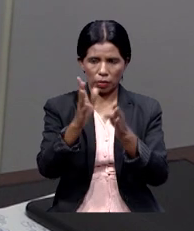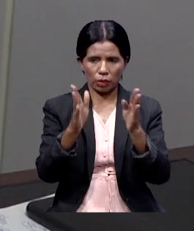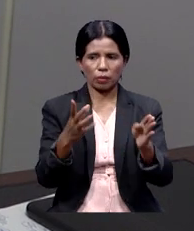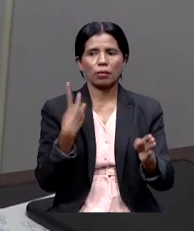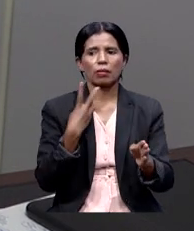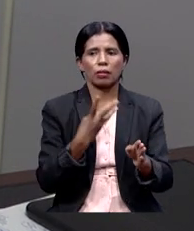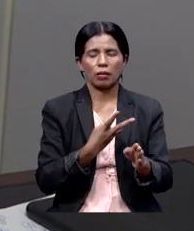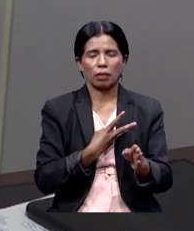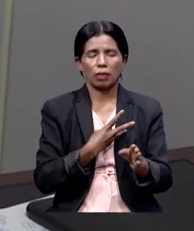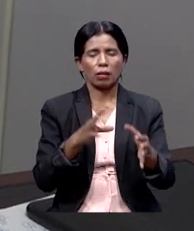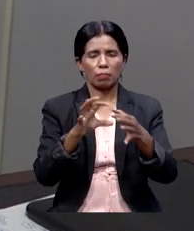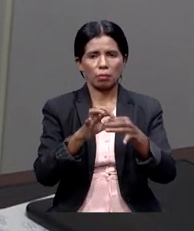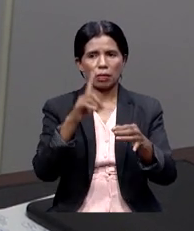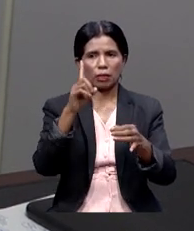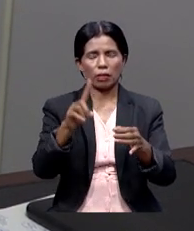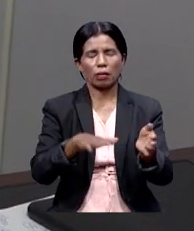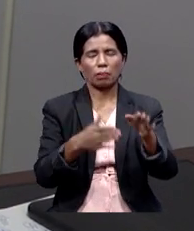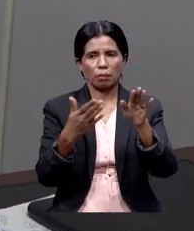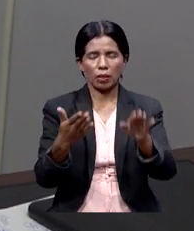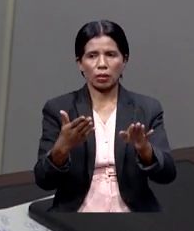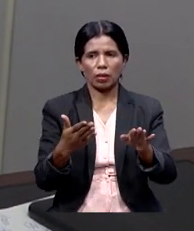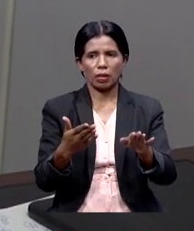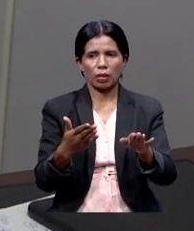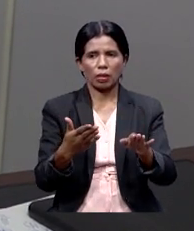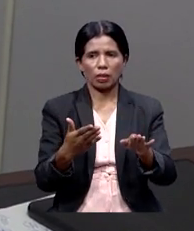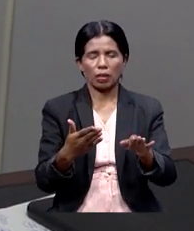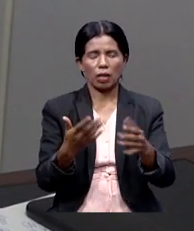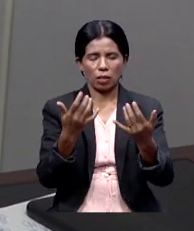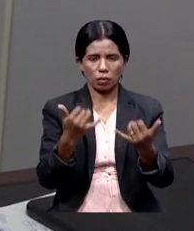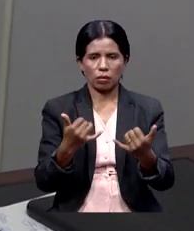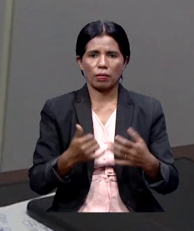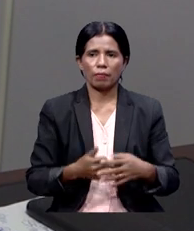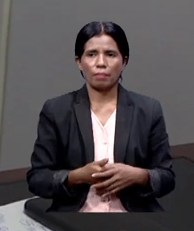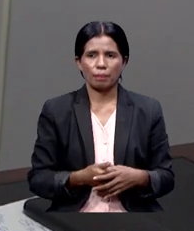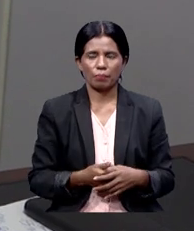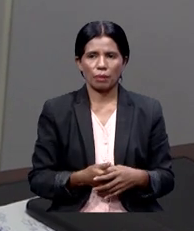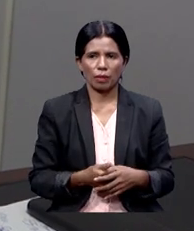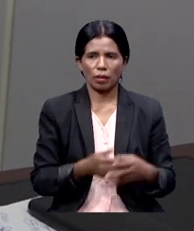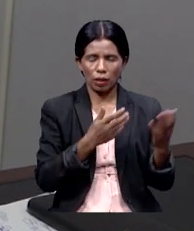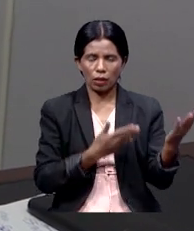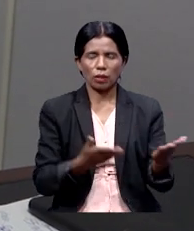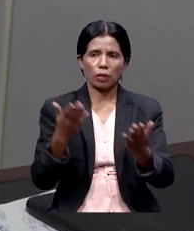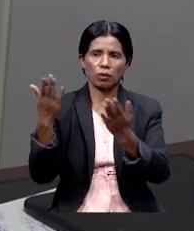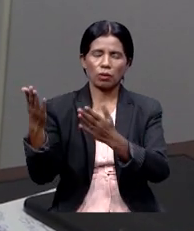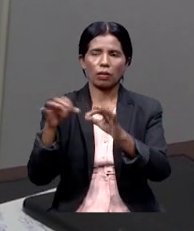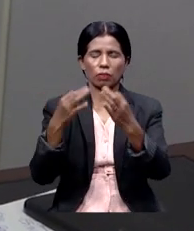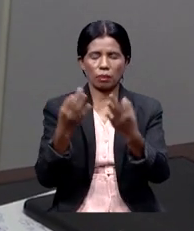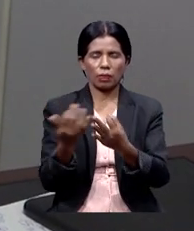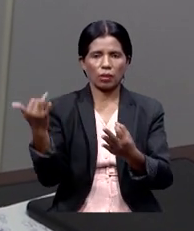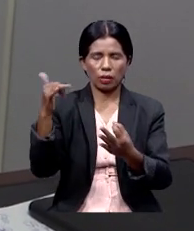tenia membro ida a mate e beto a guardar o que lore ono ba família